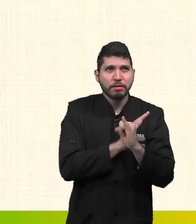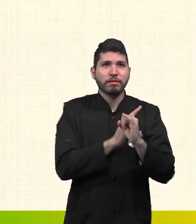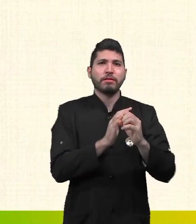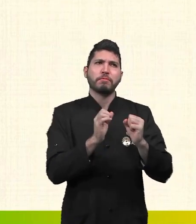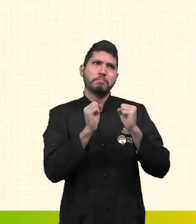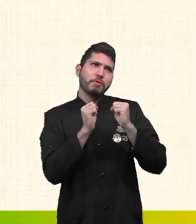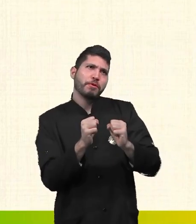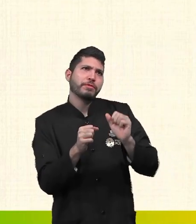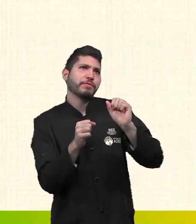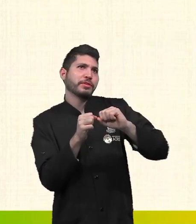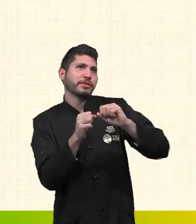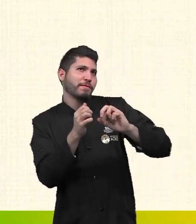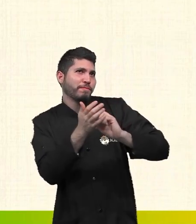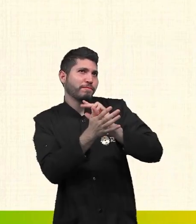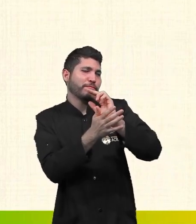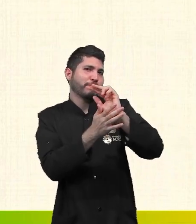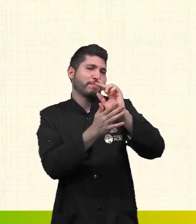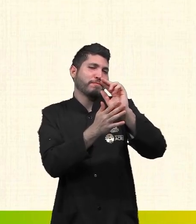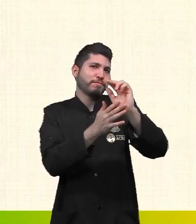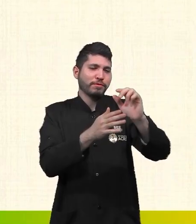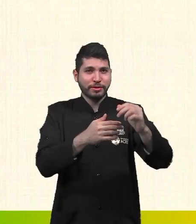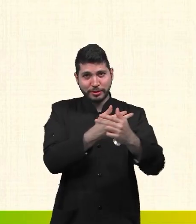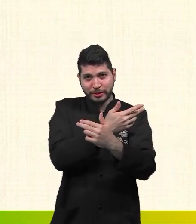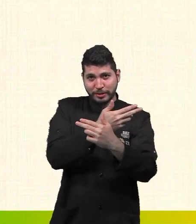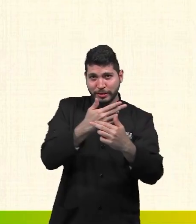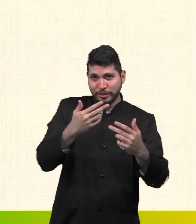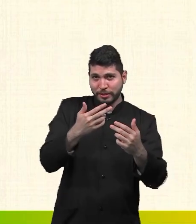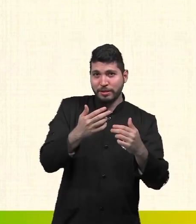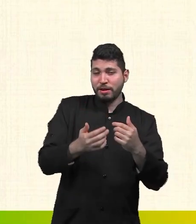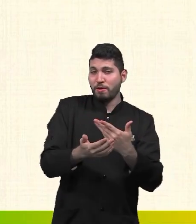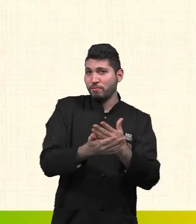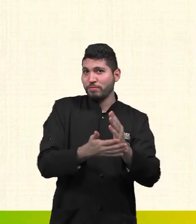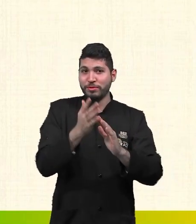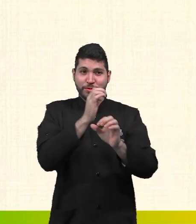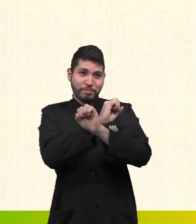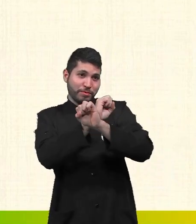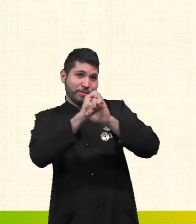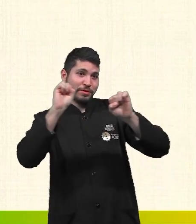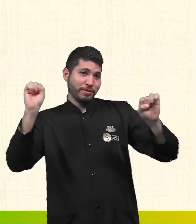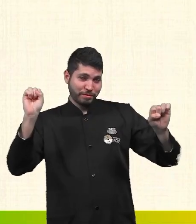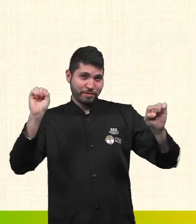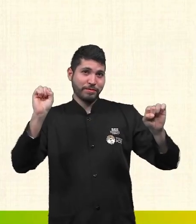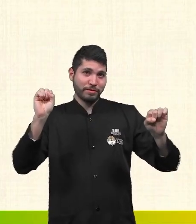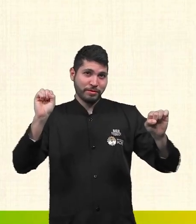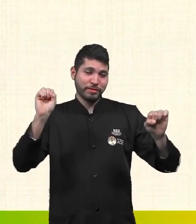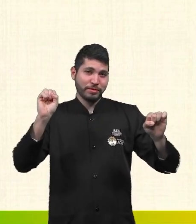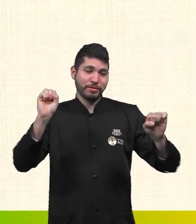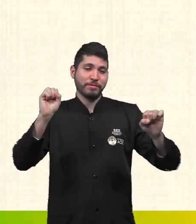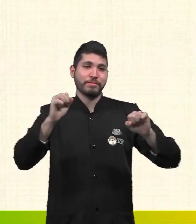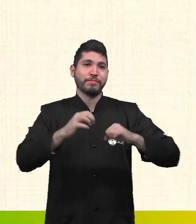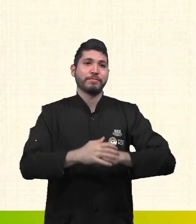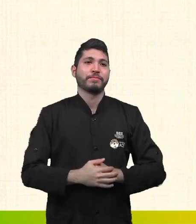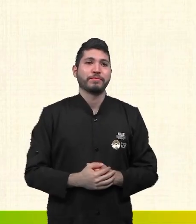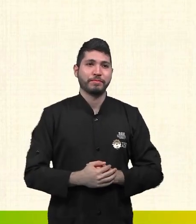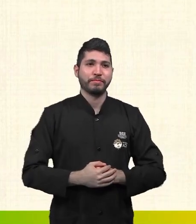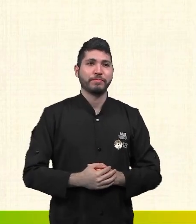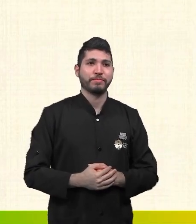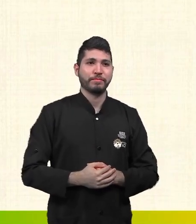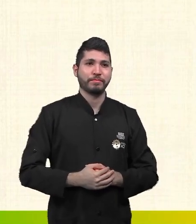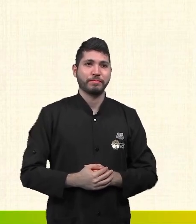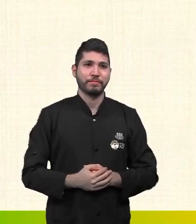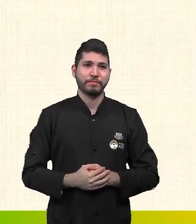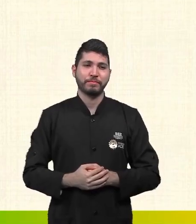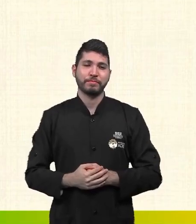várias coisas. E algumas dessas são impossíveis, né? No caso aqui, para vocês entenderem